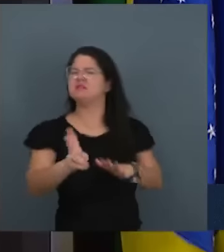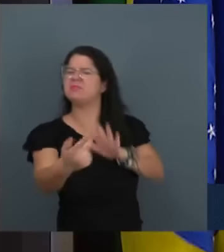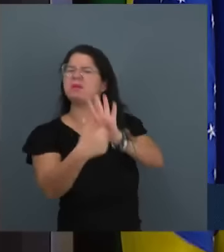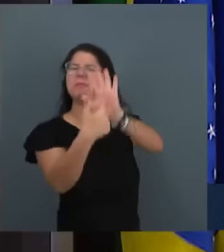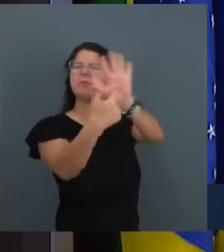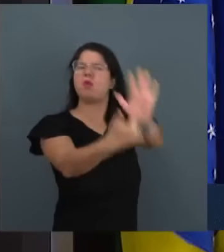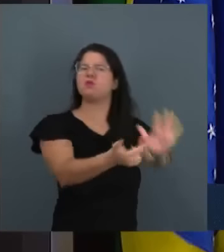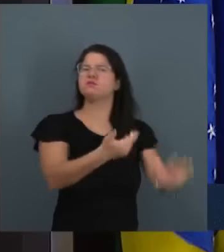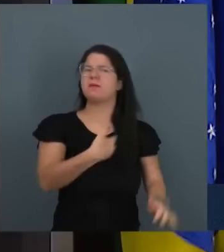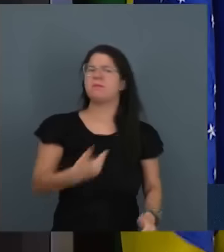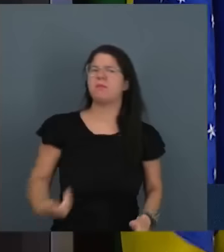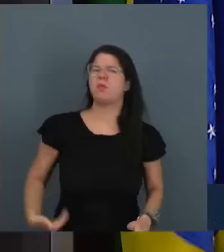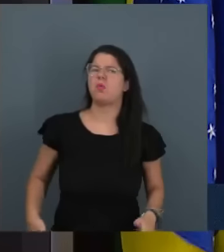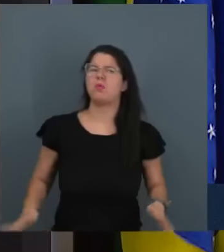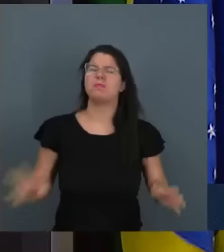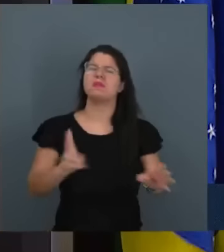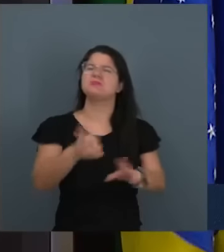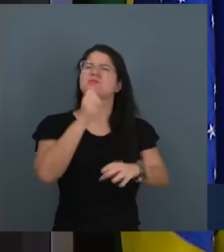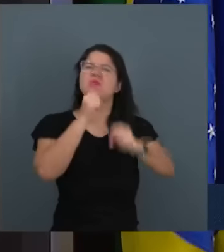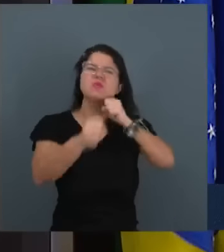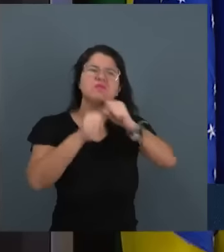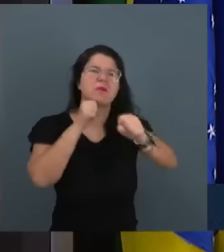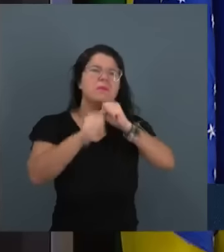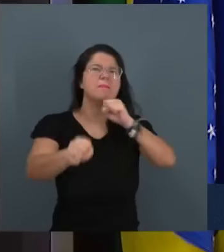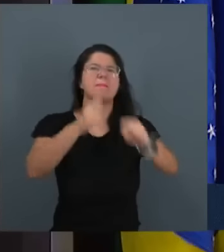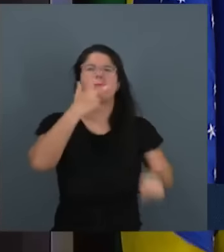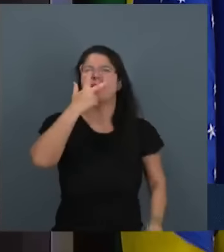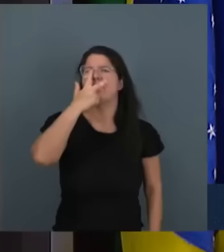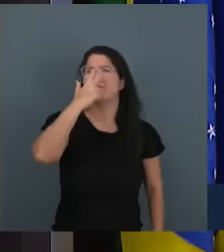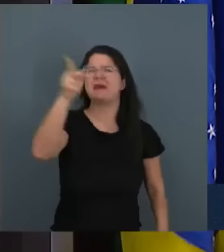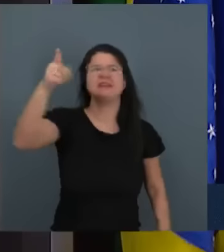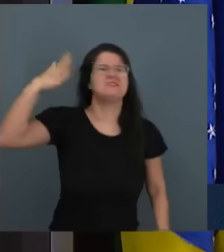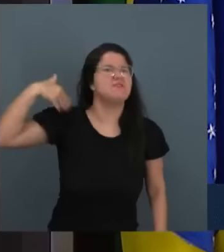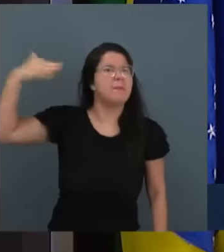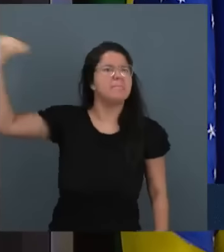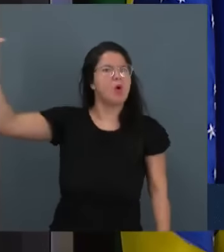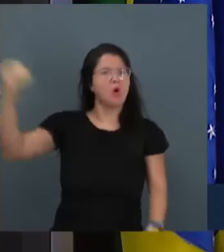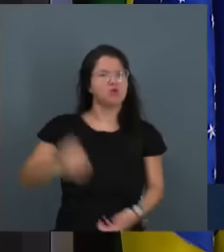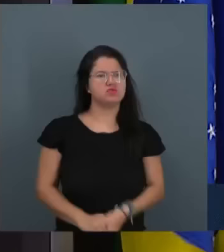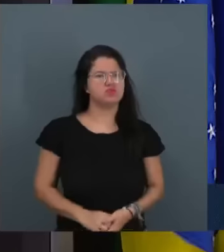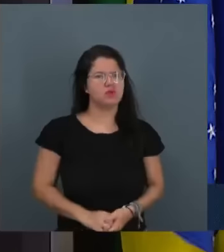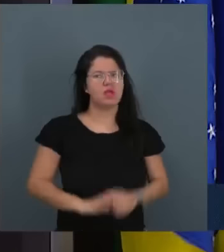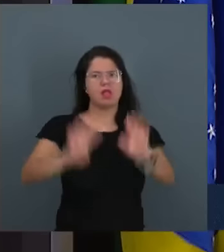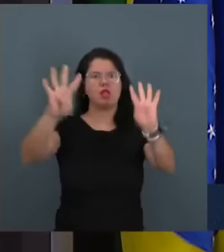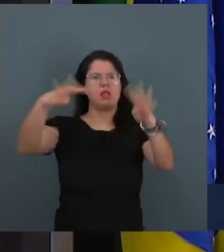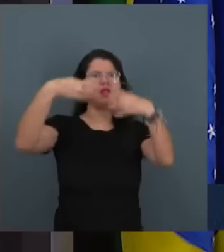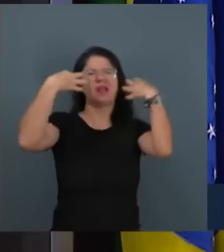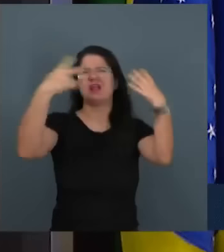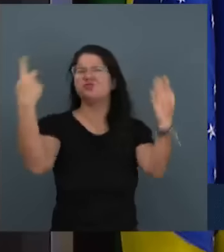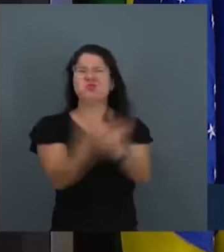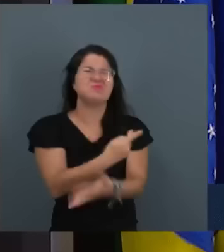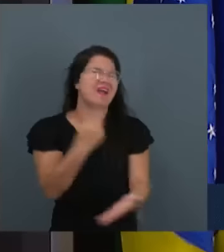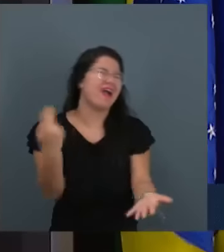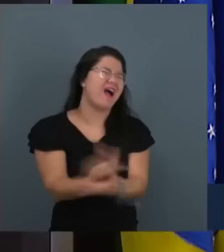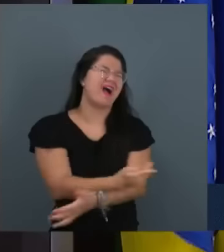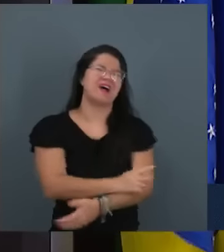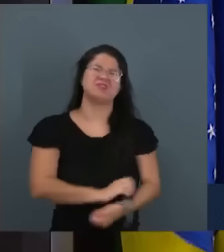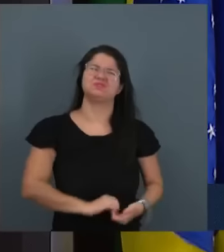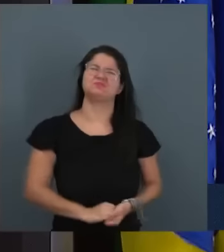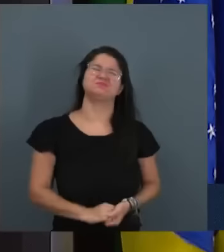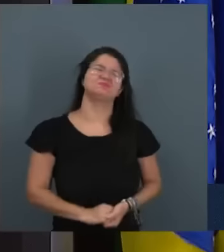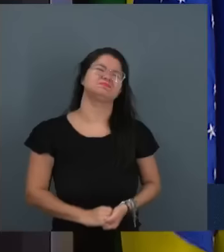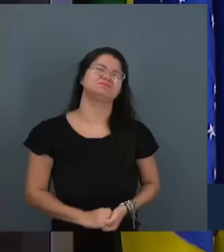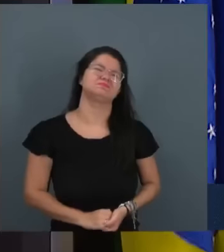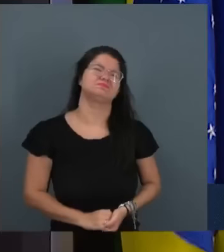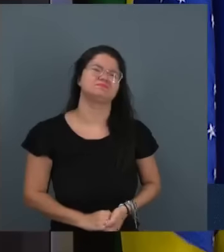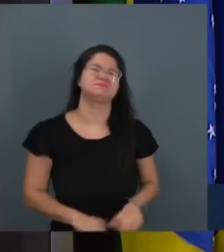públicas, concedendo entrevista como se fosse um popstar. Está tudo errado.